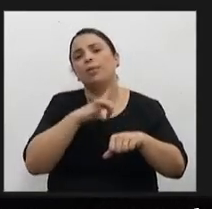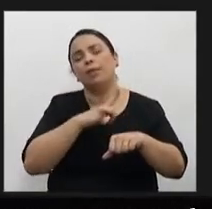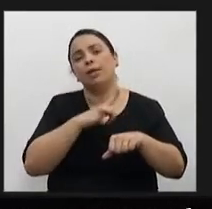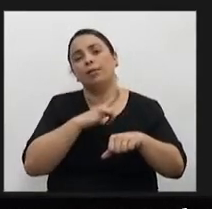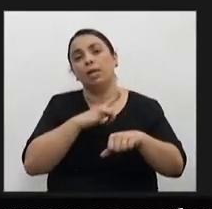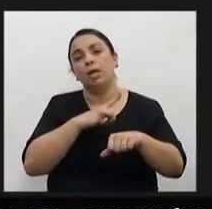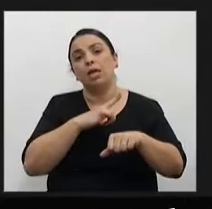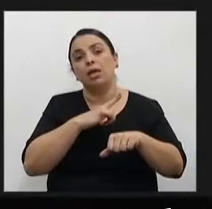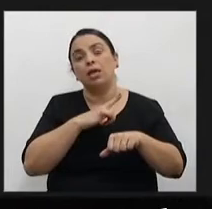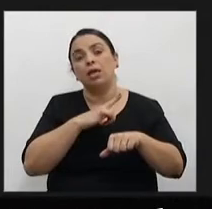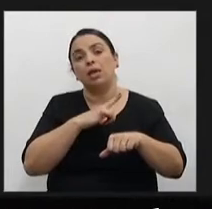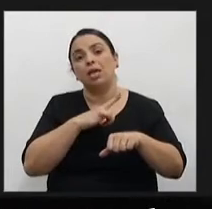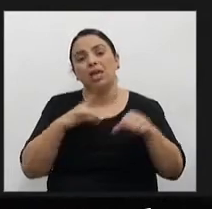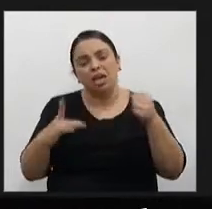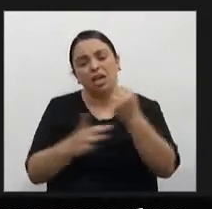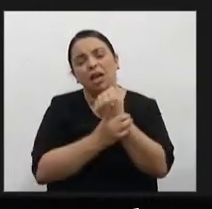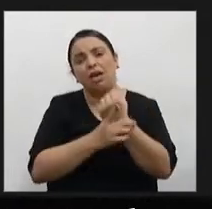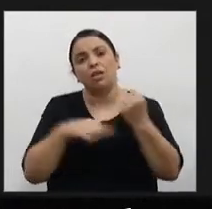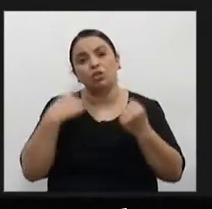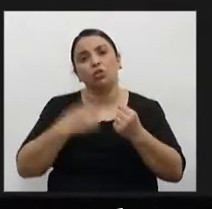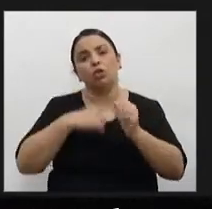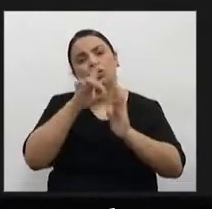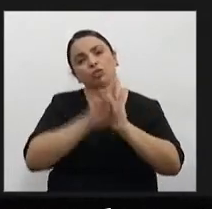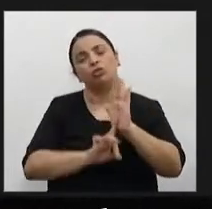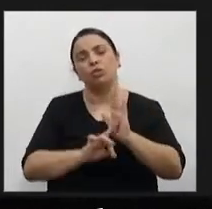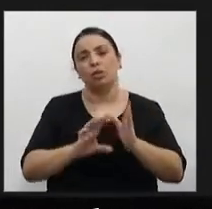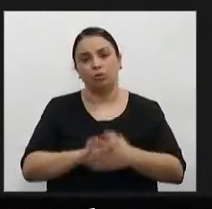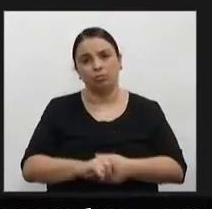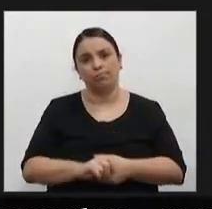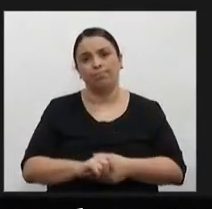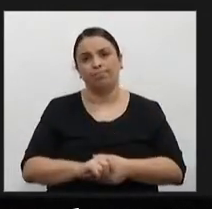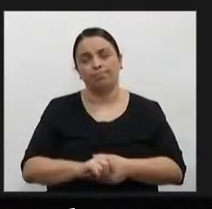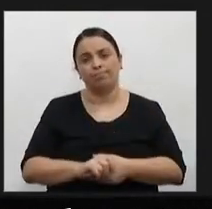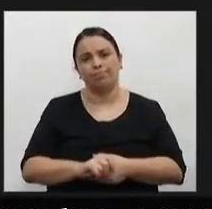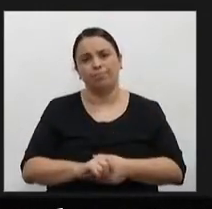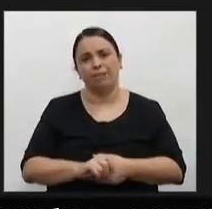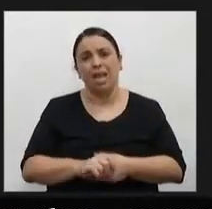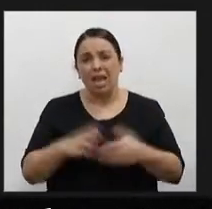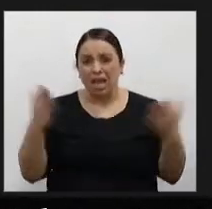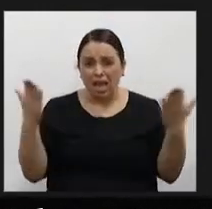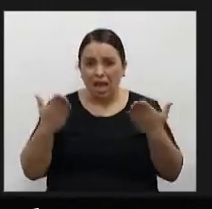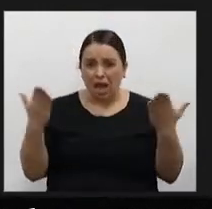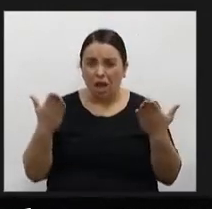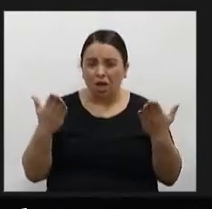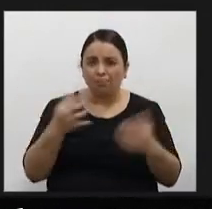a tristeza, o vexame de ter que pedir